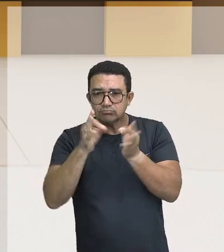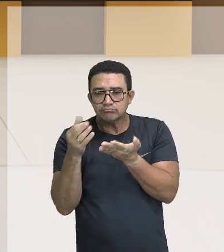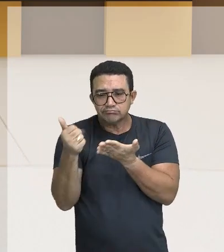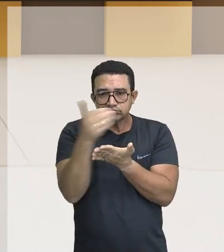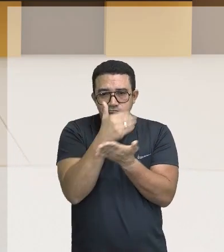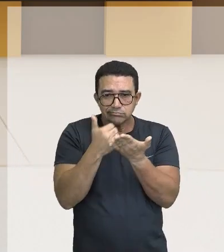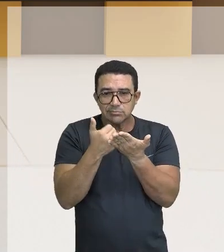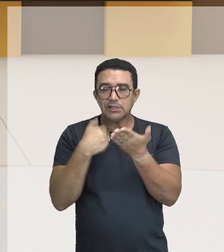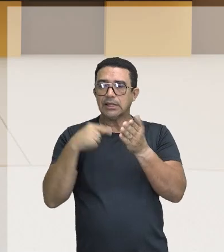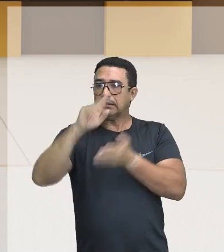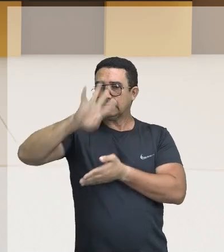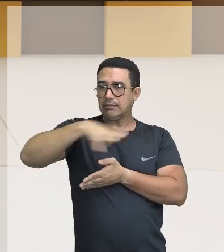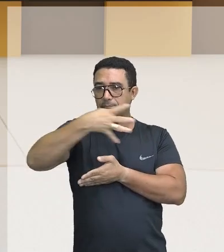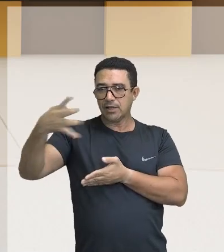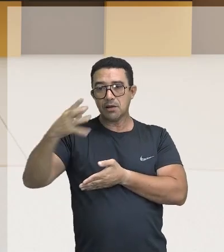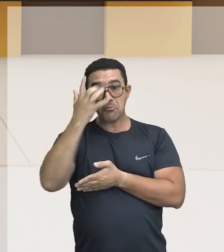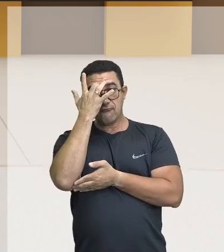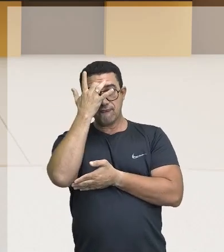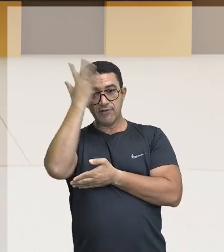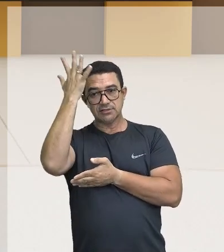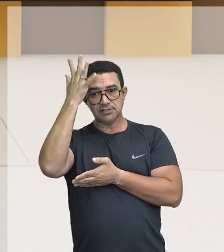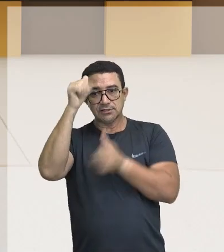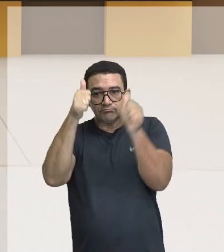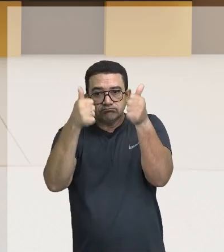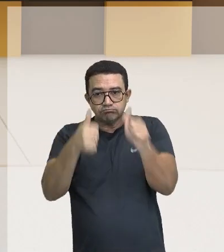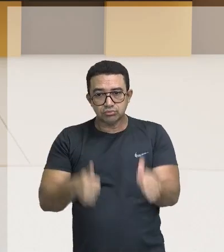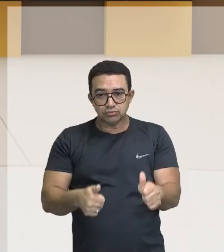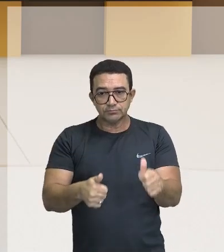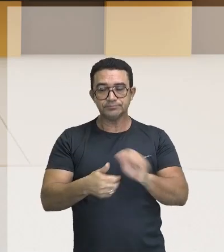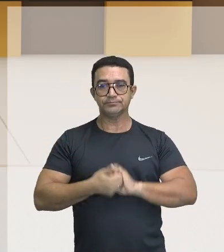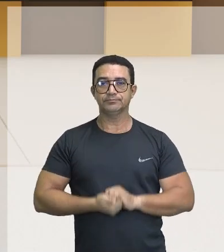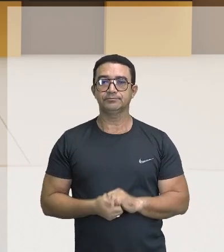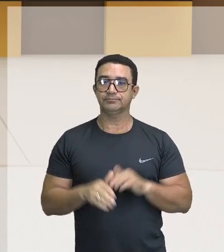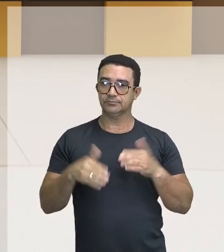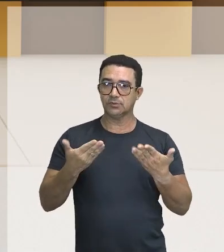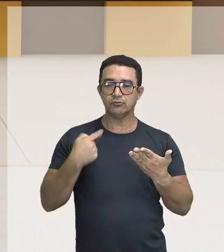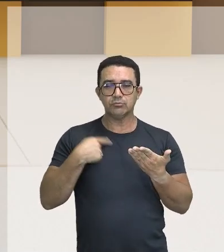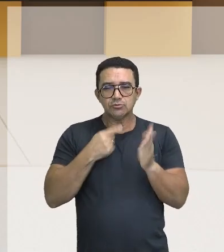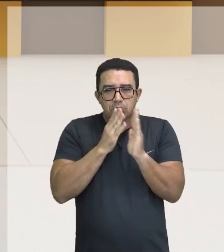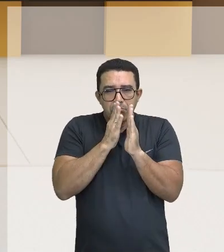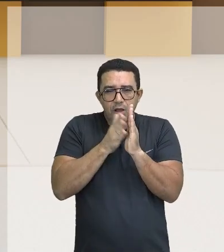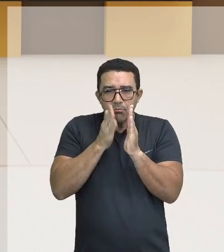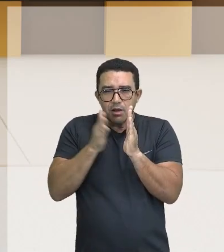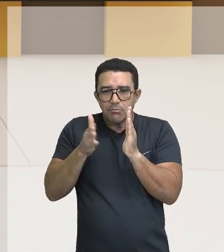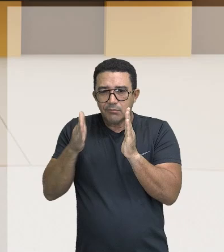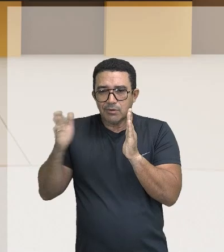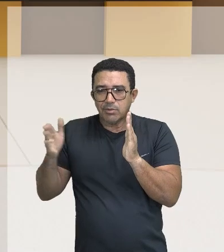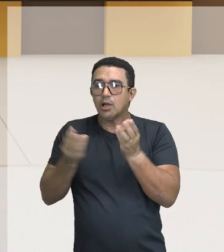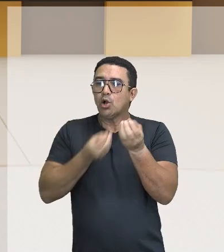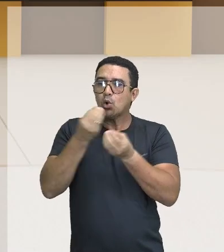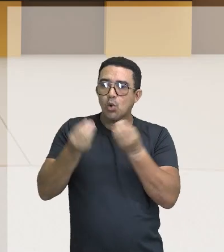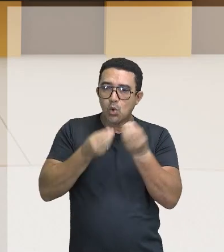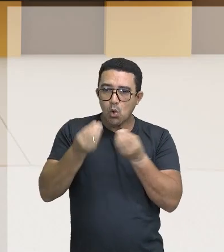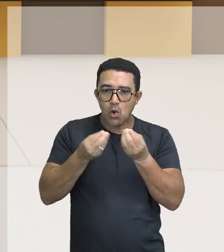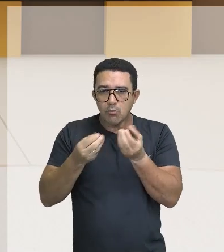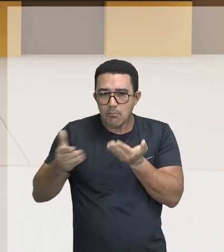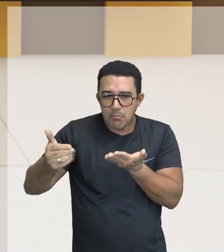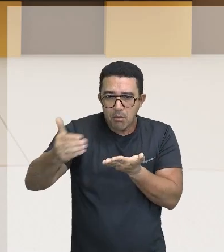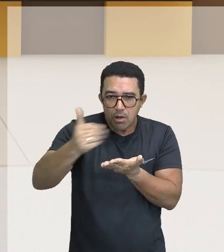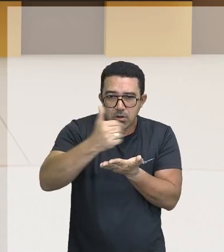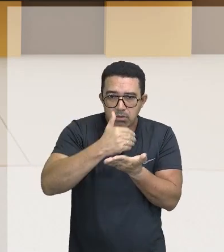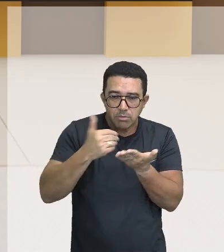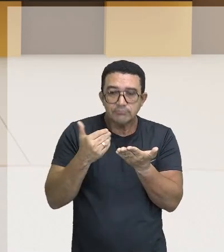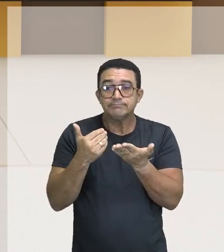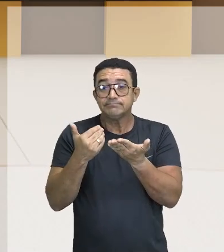que facilitem a sua análise. Então nós faremos aqui um passo a passo de como nós vamos aí pegar esses dados que já